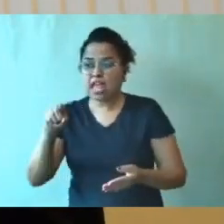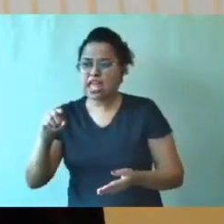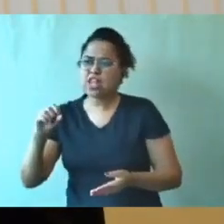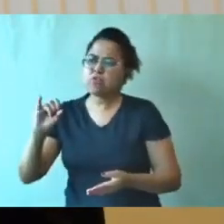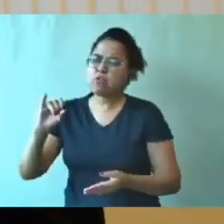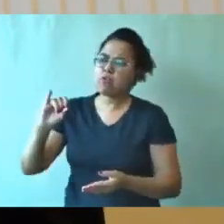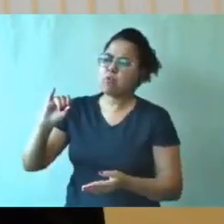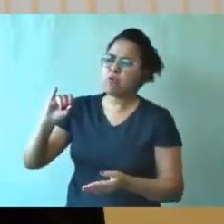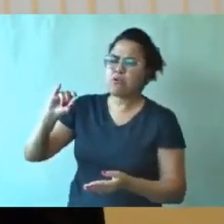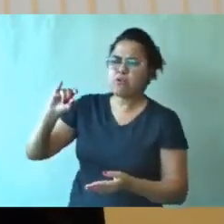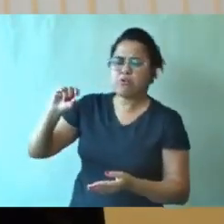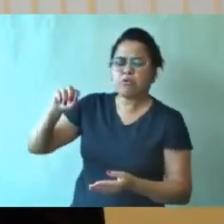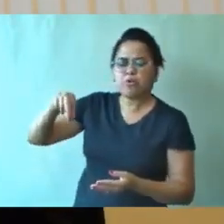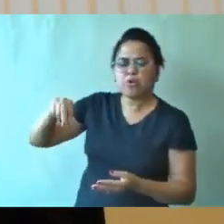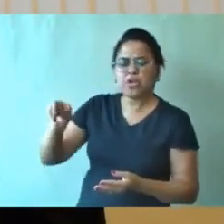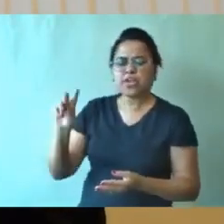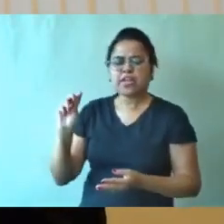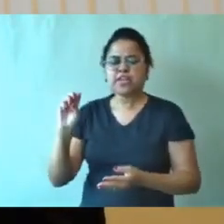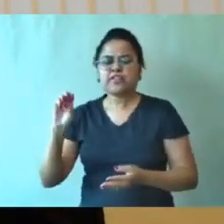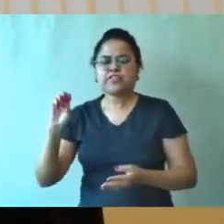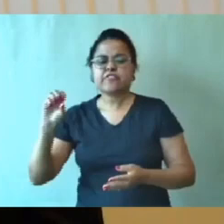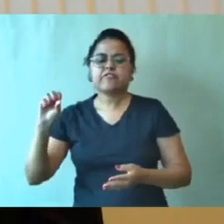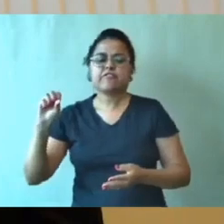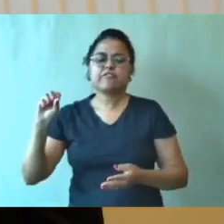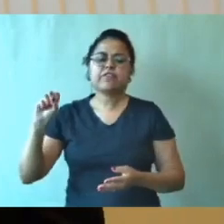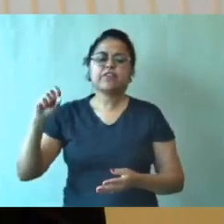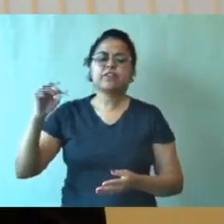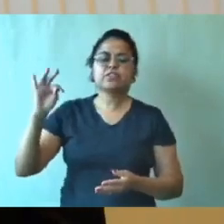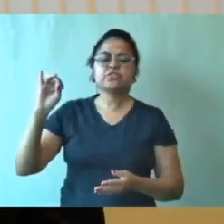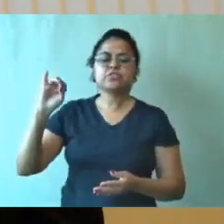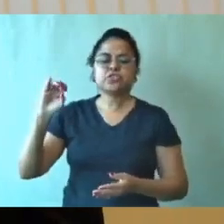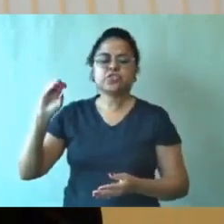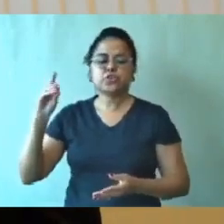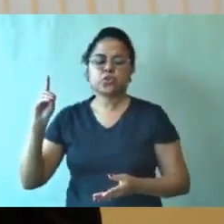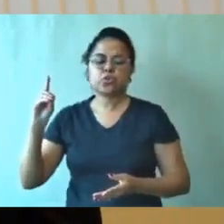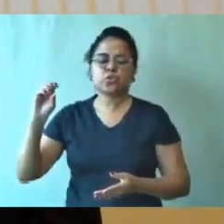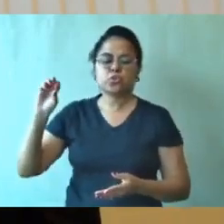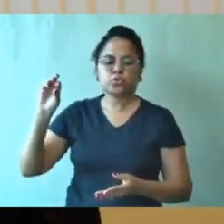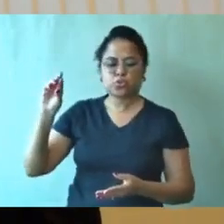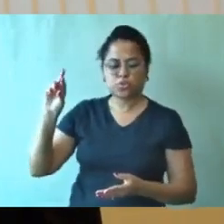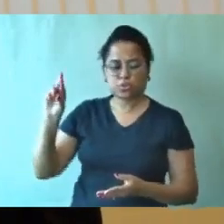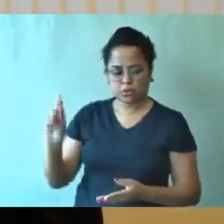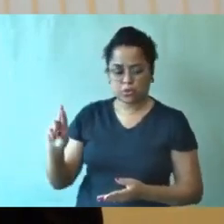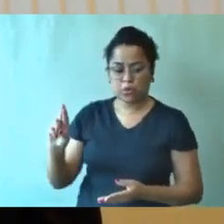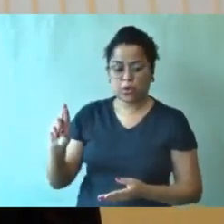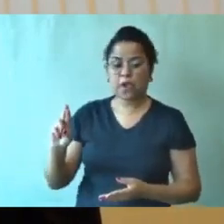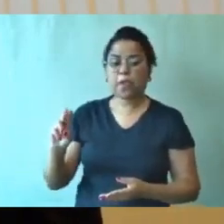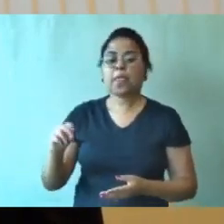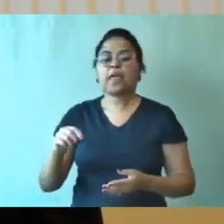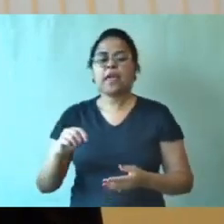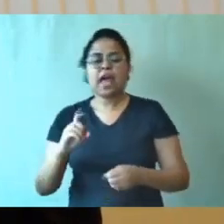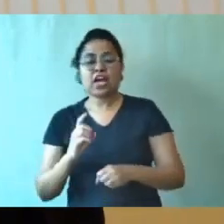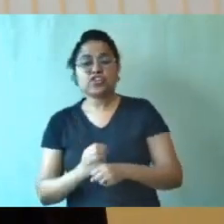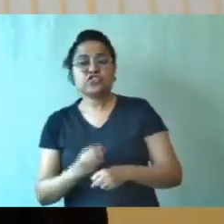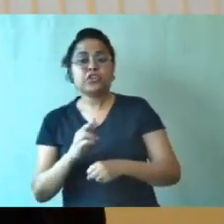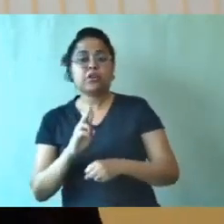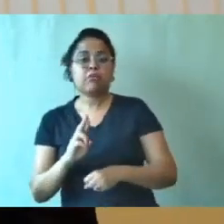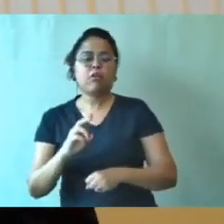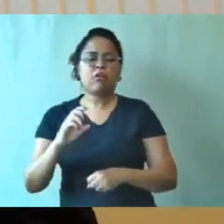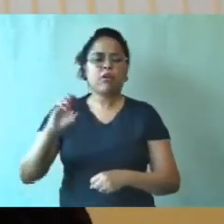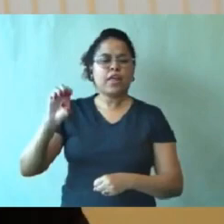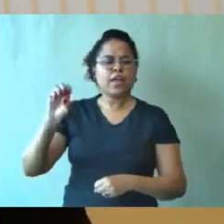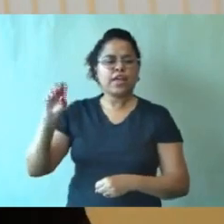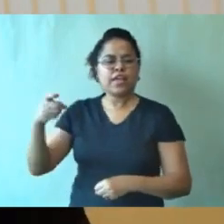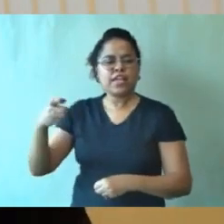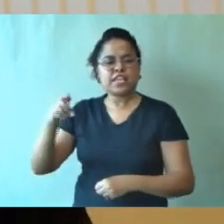como presidente e proprietário da SA, ele apareceu, né? A diretora executiva dele apareceu. Então, assim, foi todos